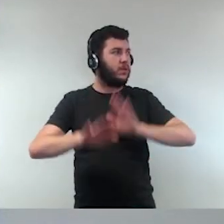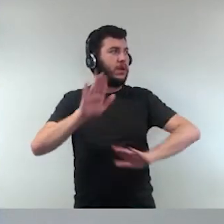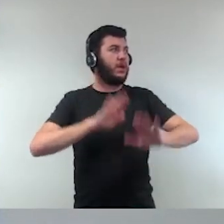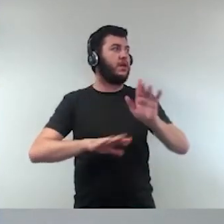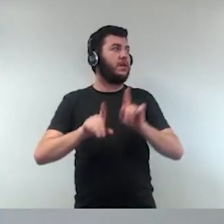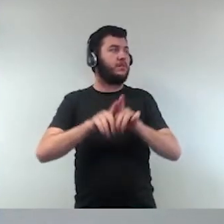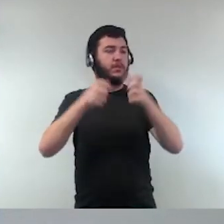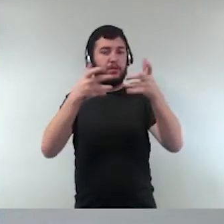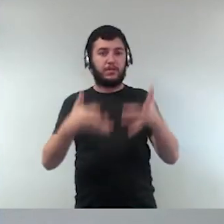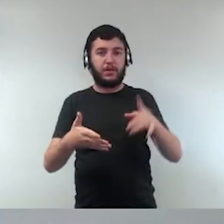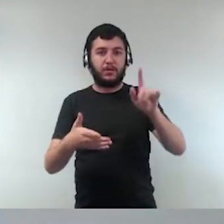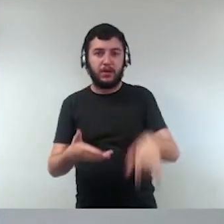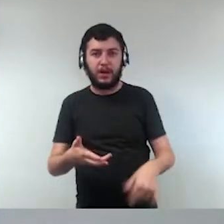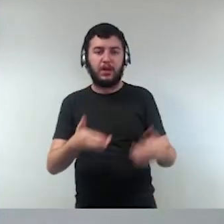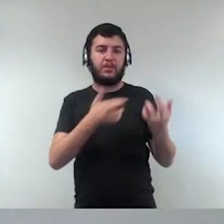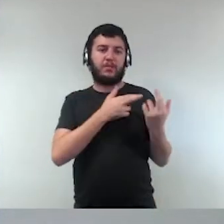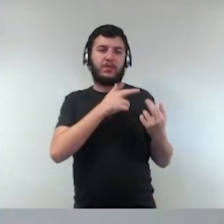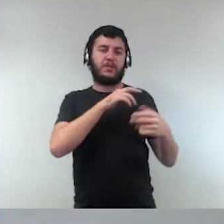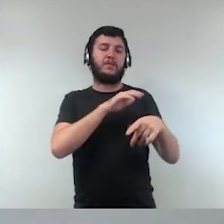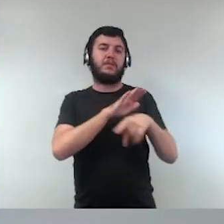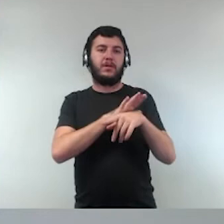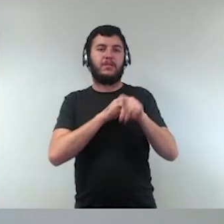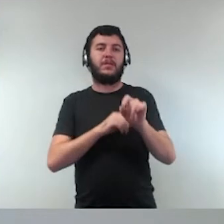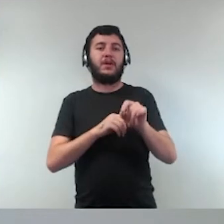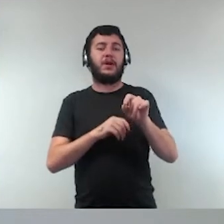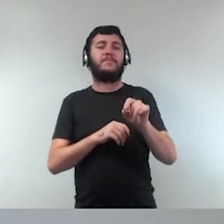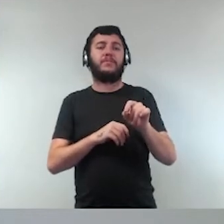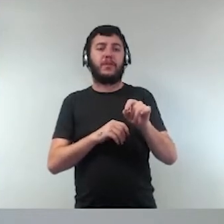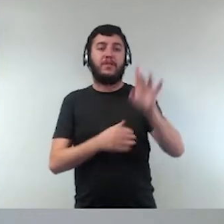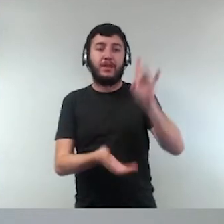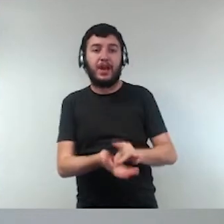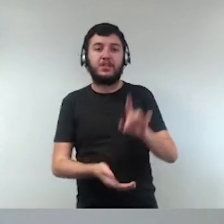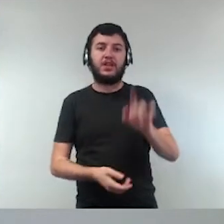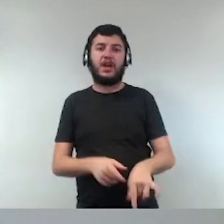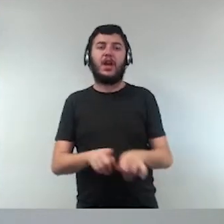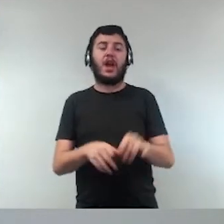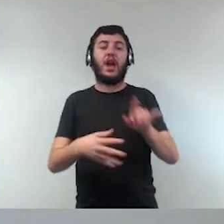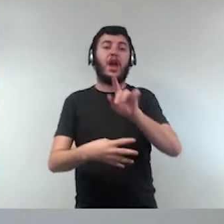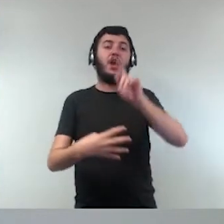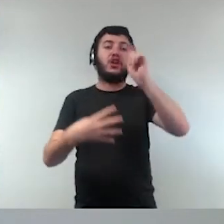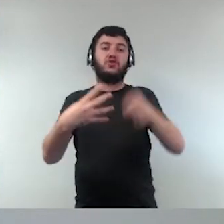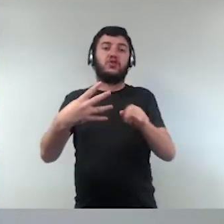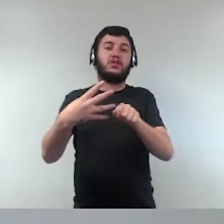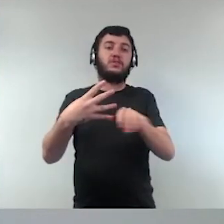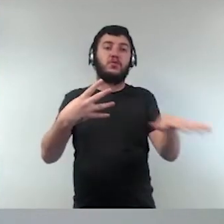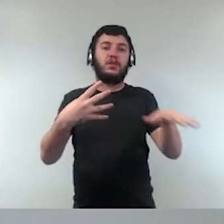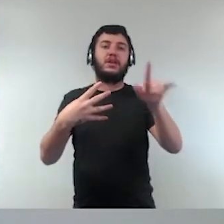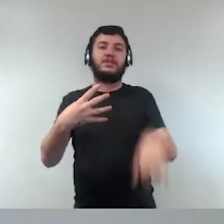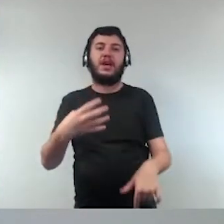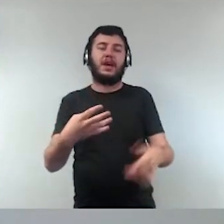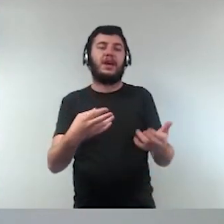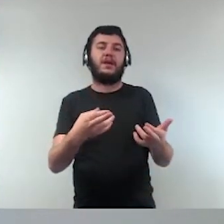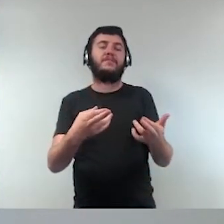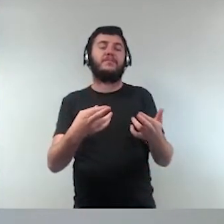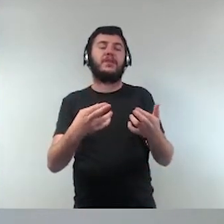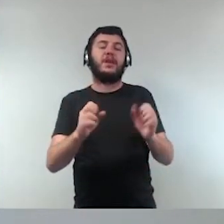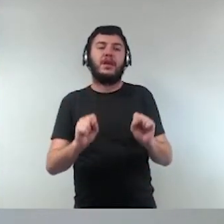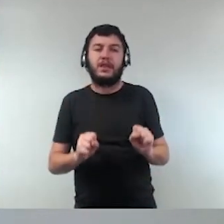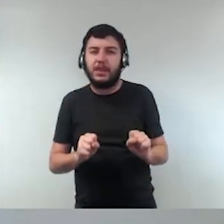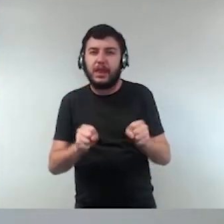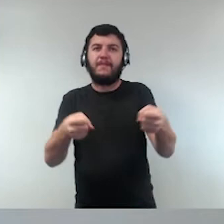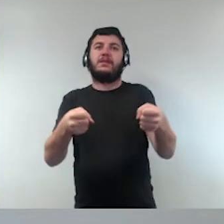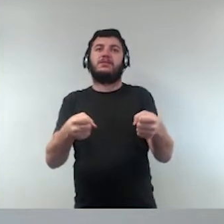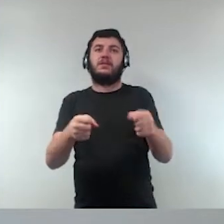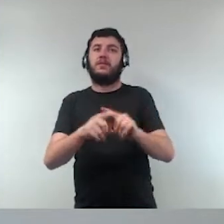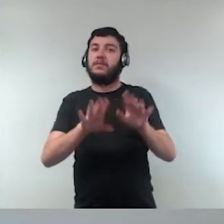outro dado da realidade, é a chamada jurisprudência defensiva. Então, como advogado, eu tenho recomendado aos colegas advogados